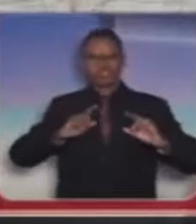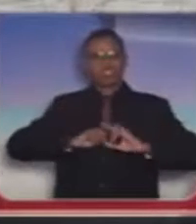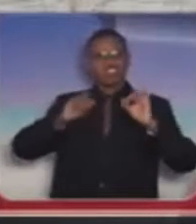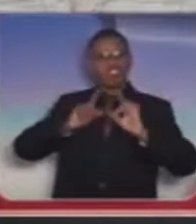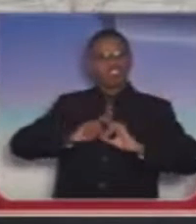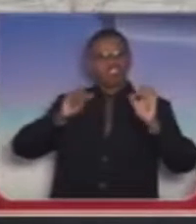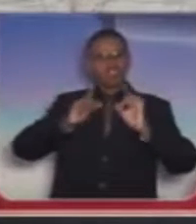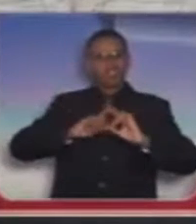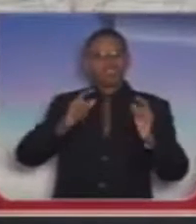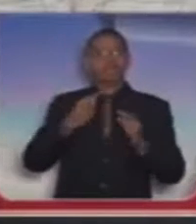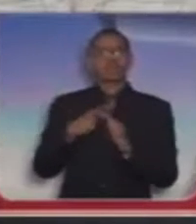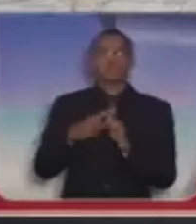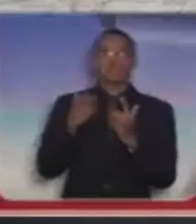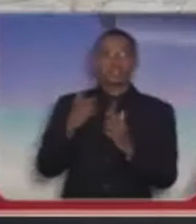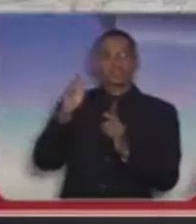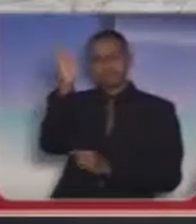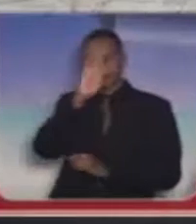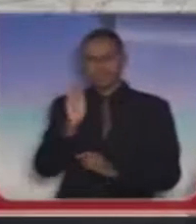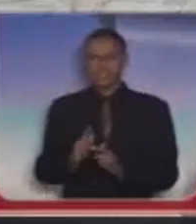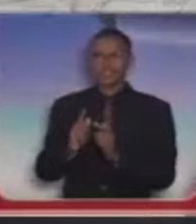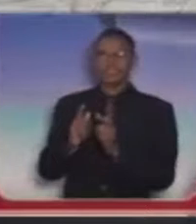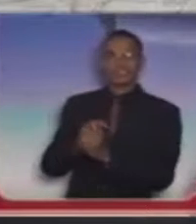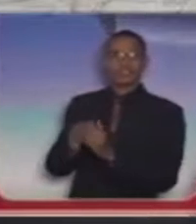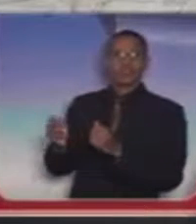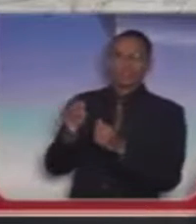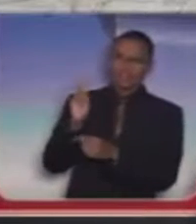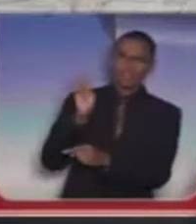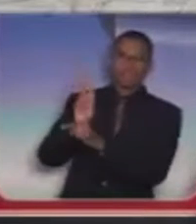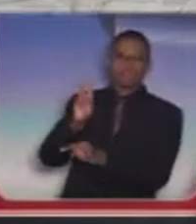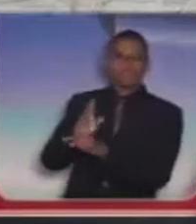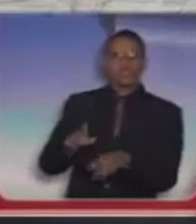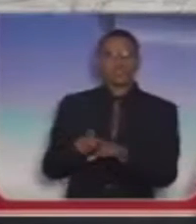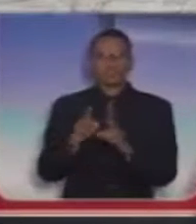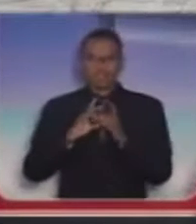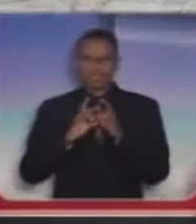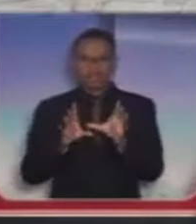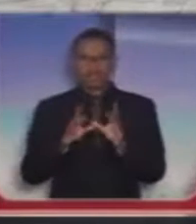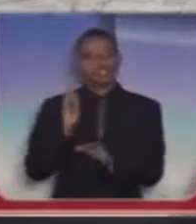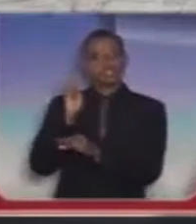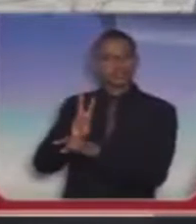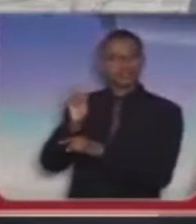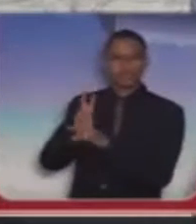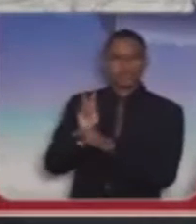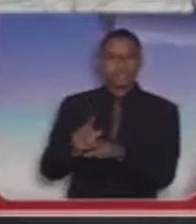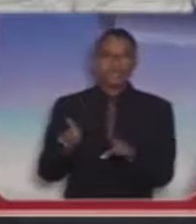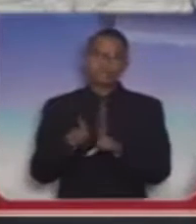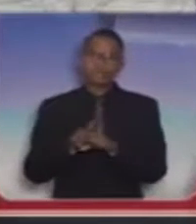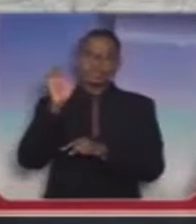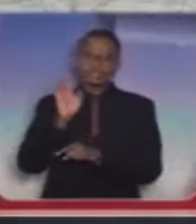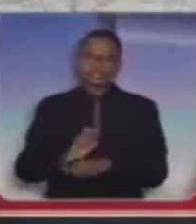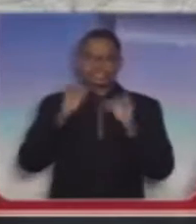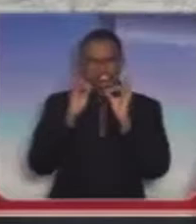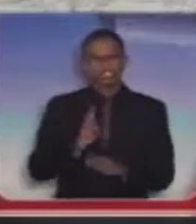manifestação em defesa do brasil uma manifestação em defesa da democracia uma manifestação em defesa do estado de direito